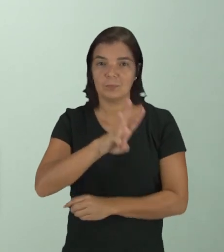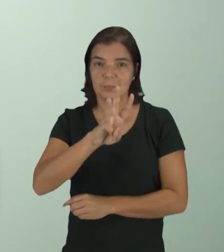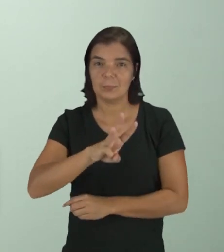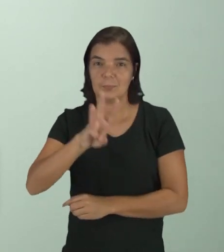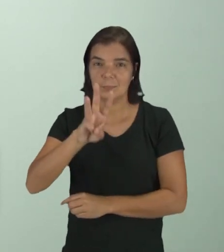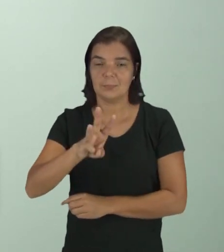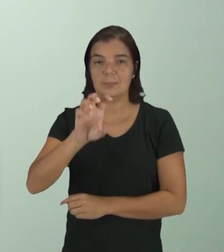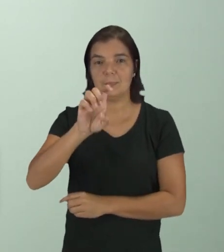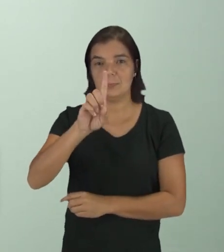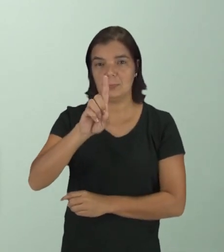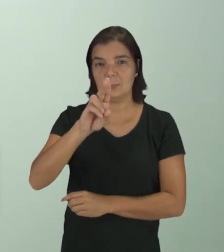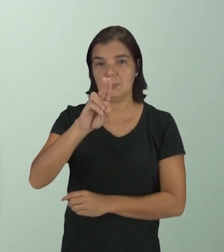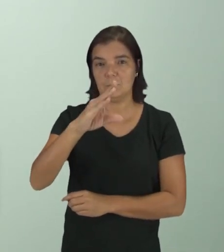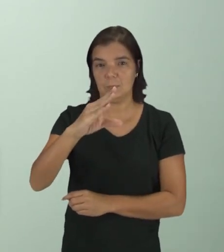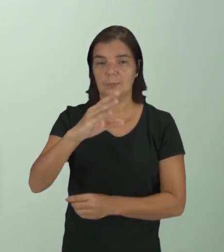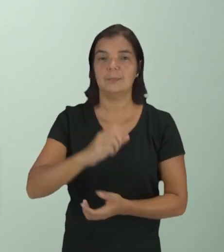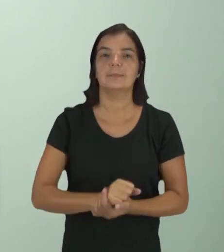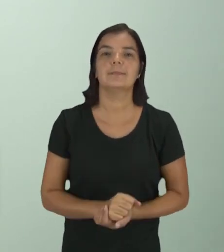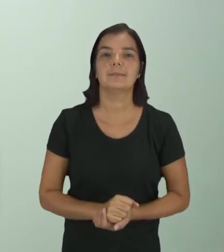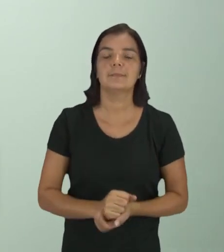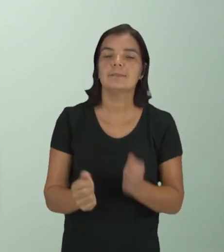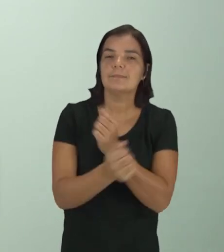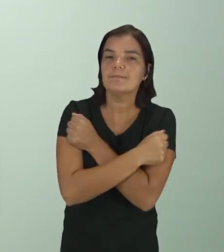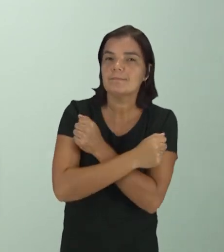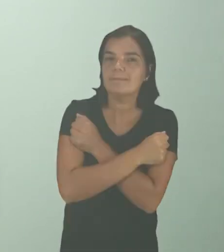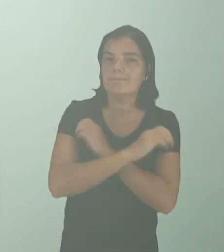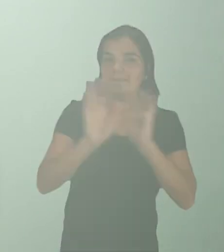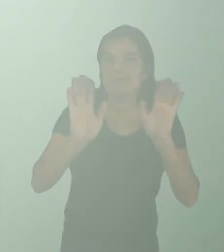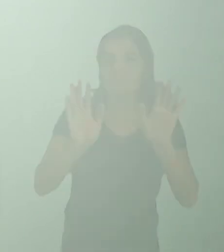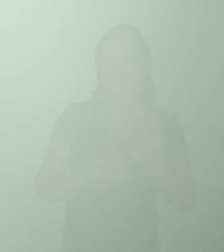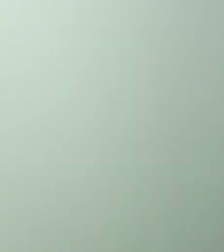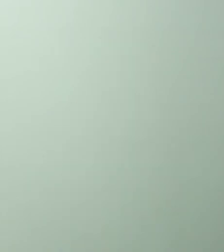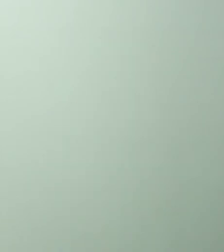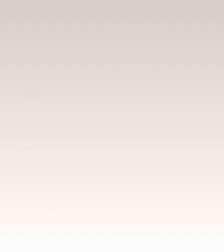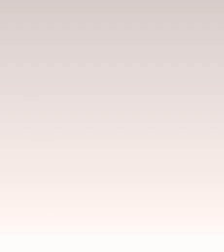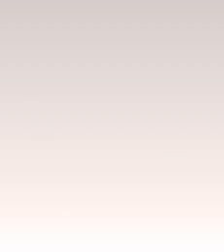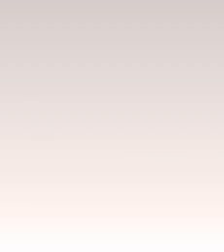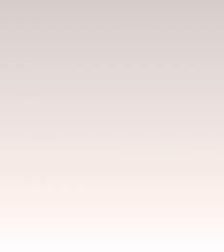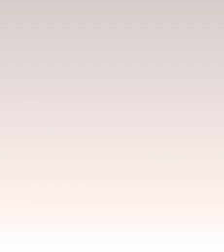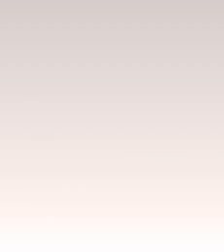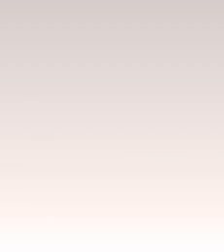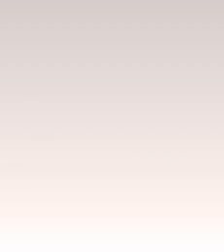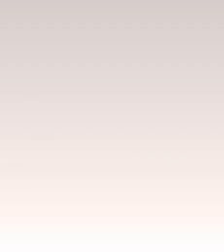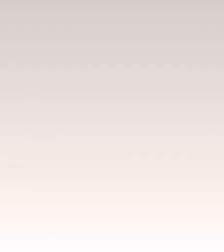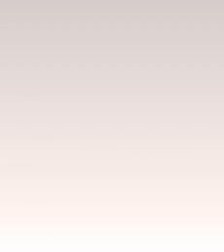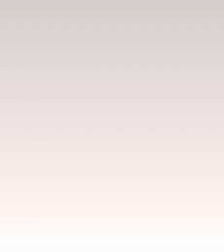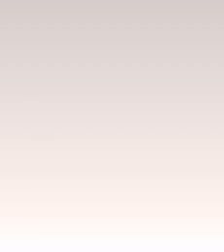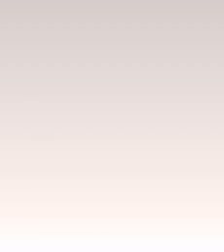encontrarão na plataforma Eduque. Grande abraço e até mais.